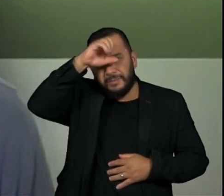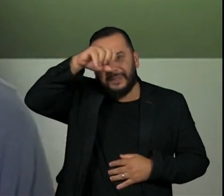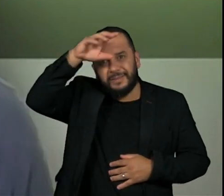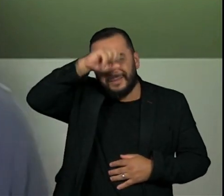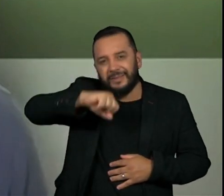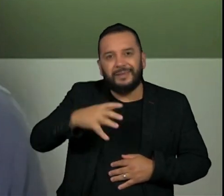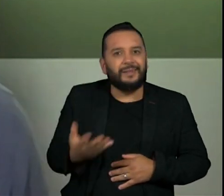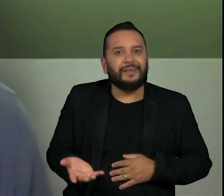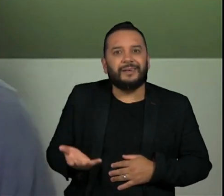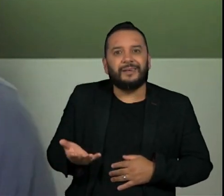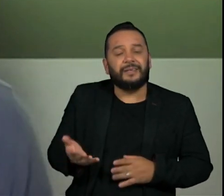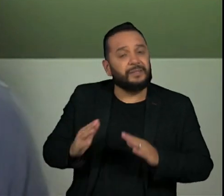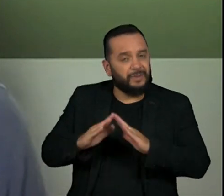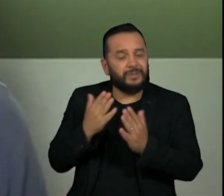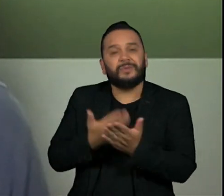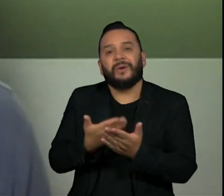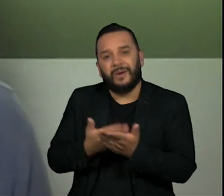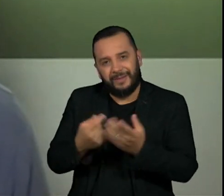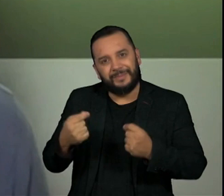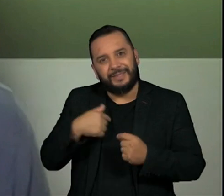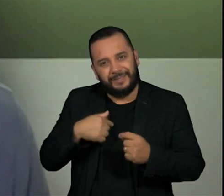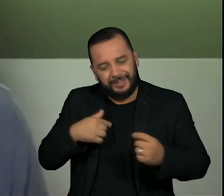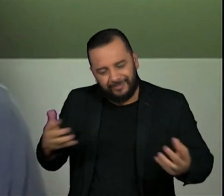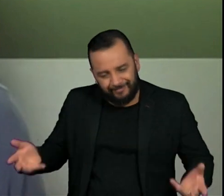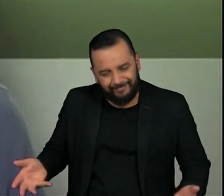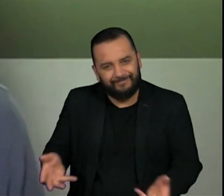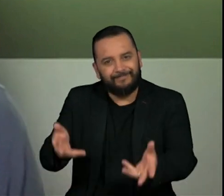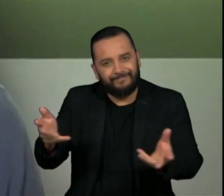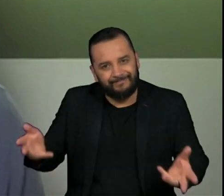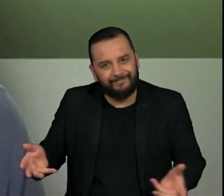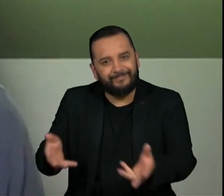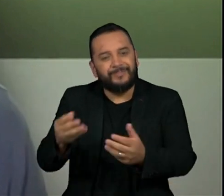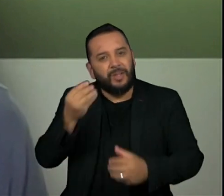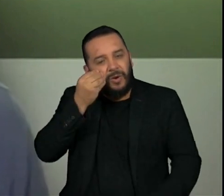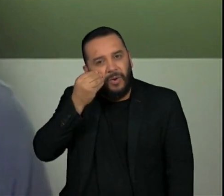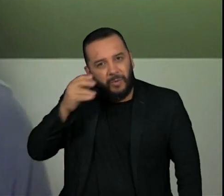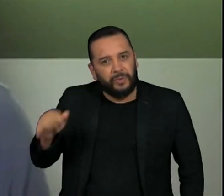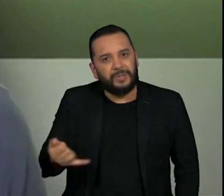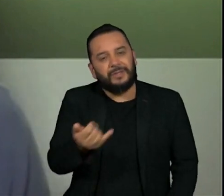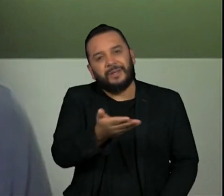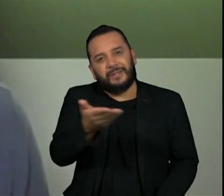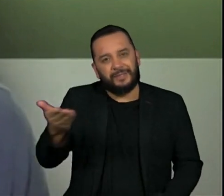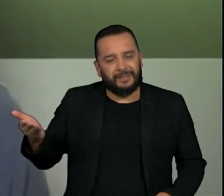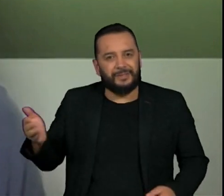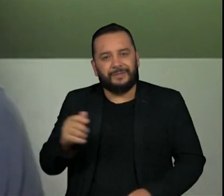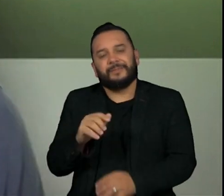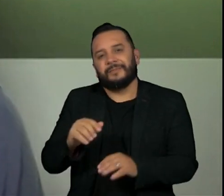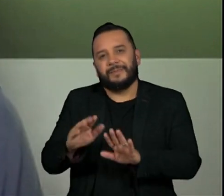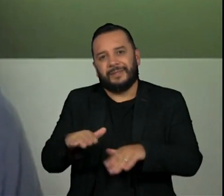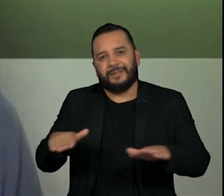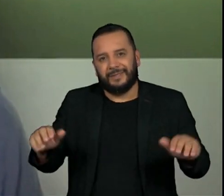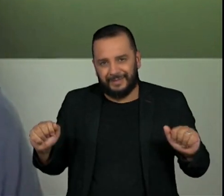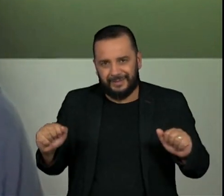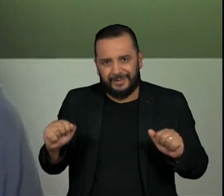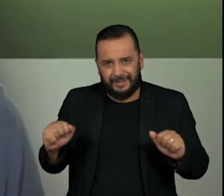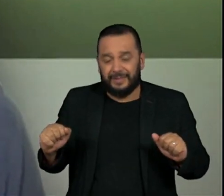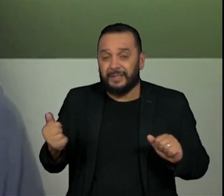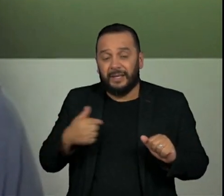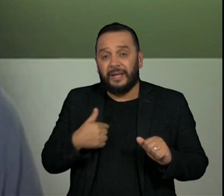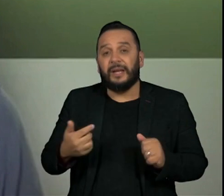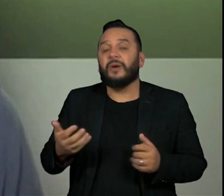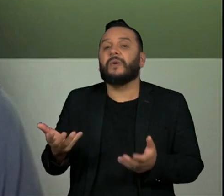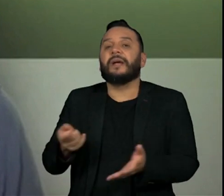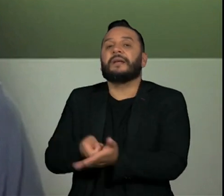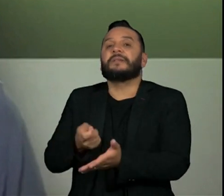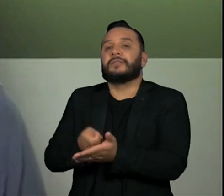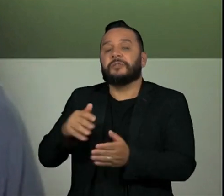esses espaços e, para isso, ela precisa ser dada a oportunidade para criar esses espaços. Não podemos simplesmente pedir mais da escola